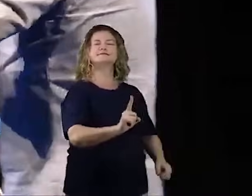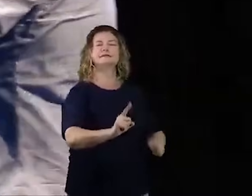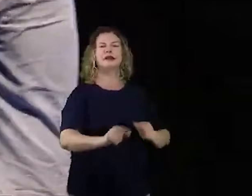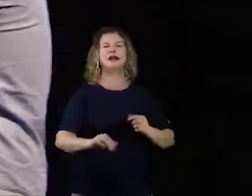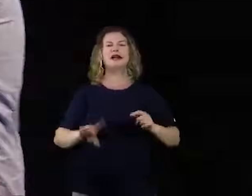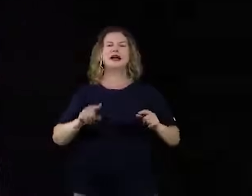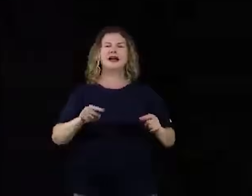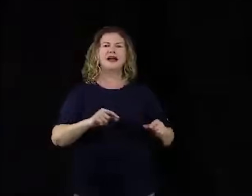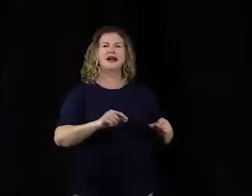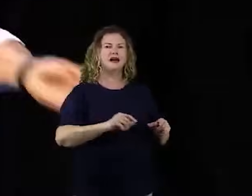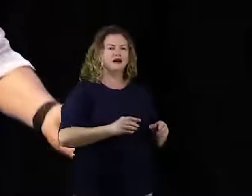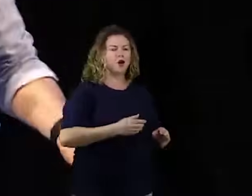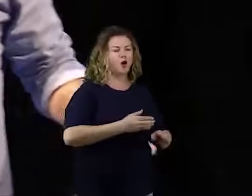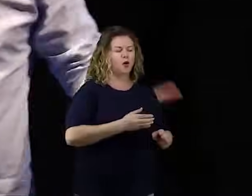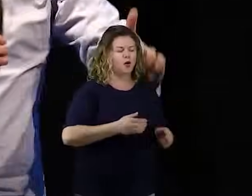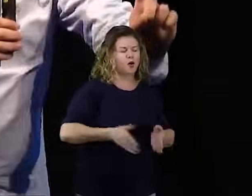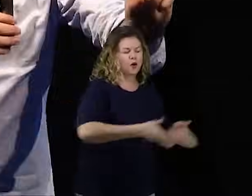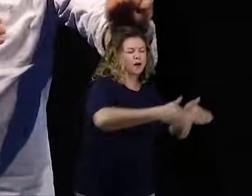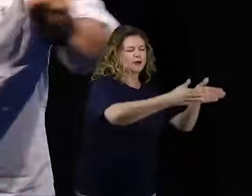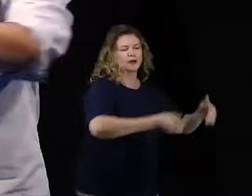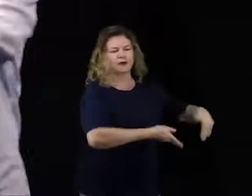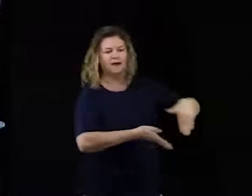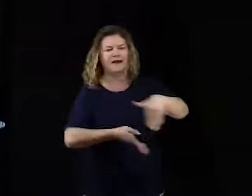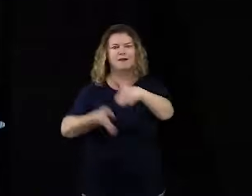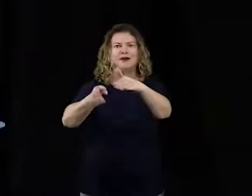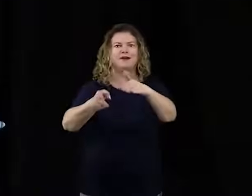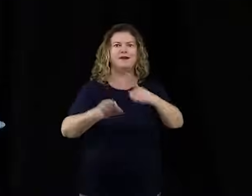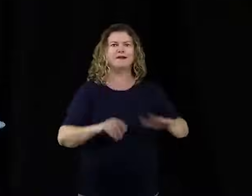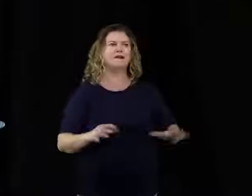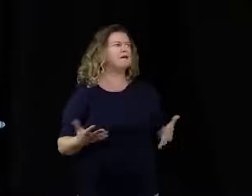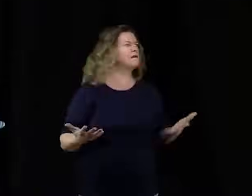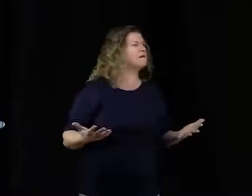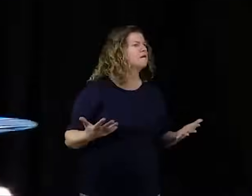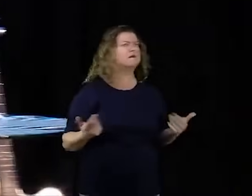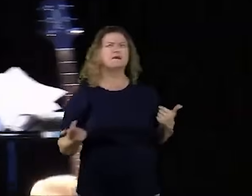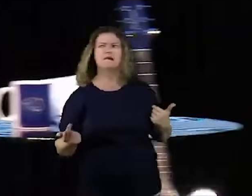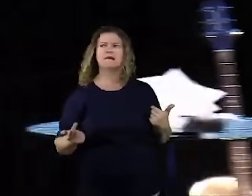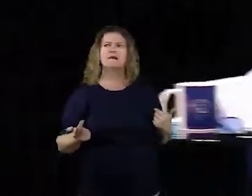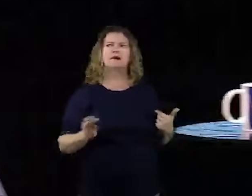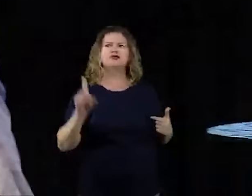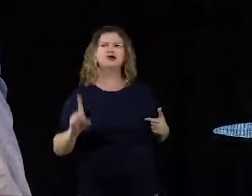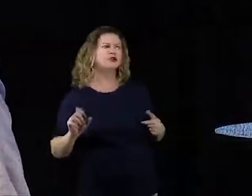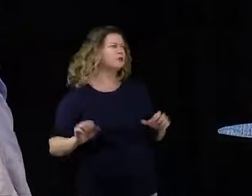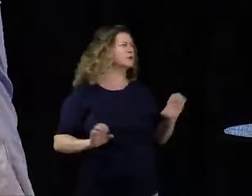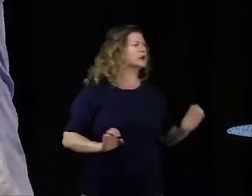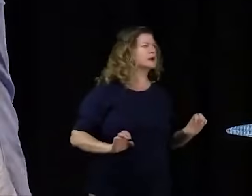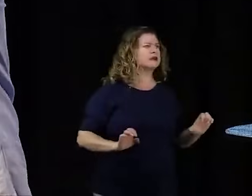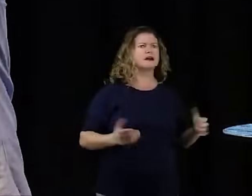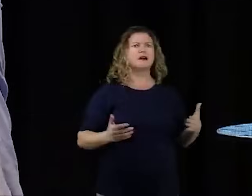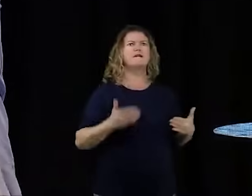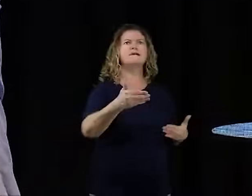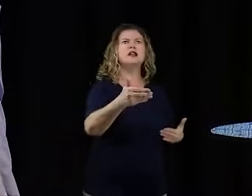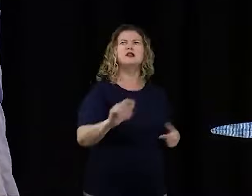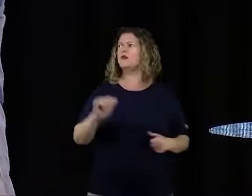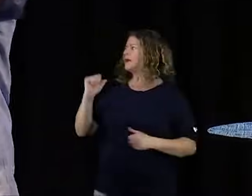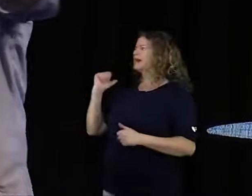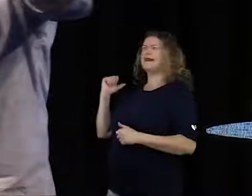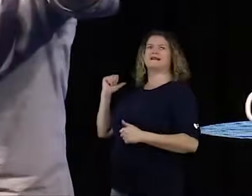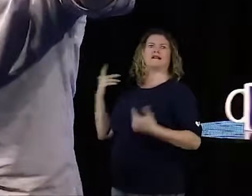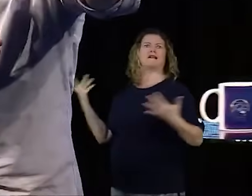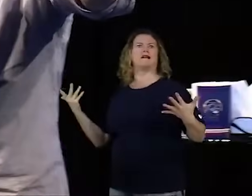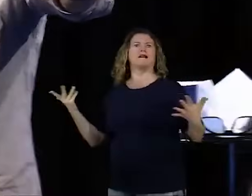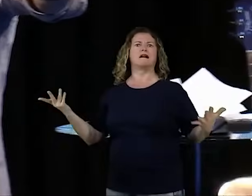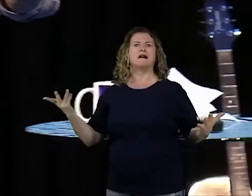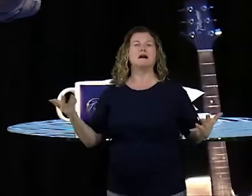trás eu eu vou pra direita ou vou pra esquerda Jesus vai dizer nesse dia quanto ao dia e a hora ó vou te dar